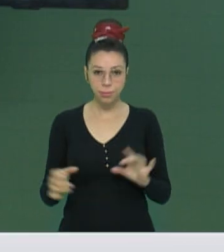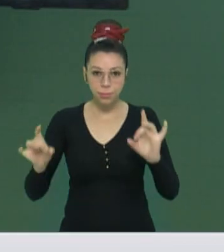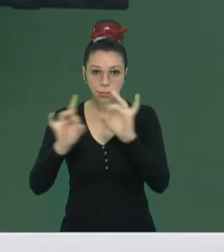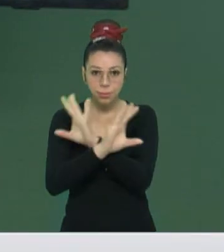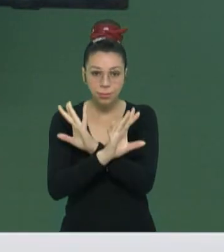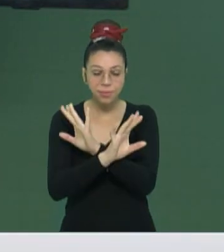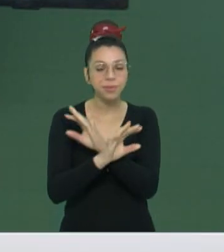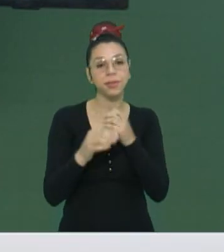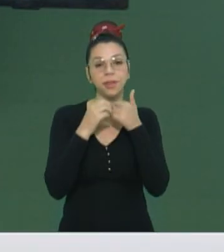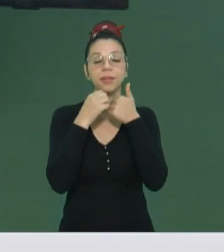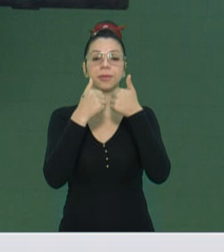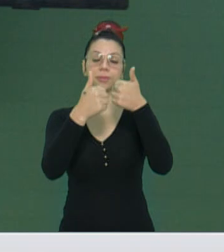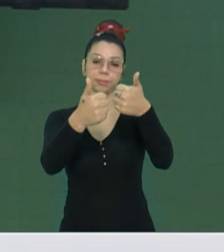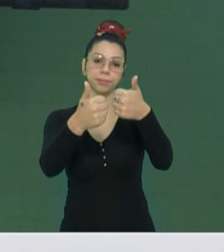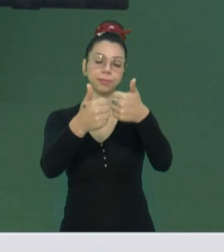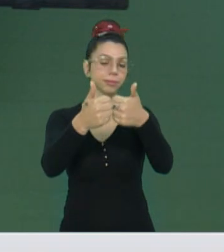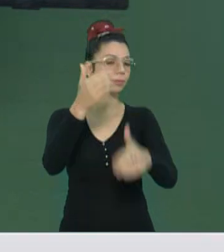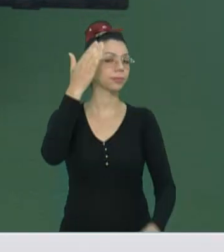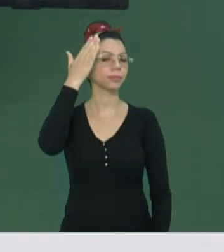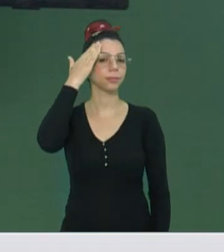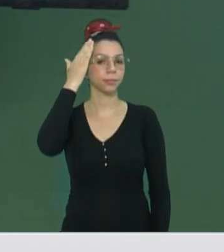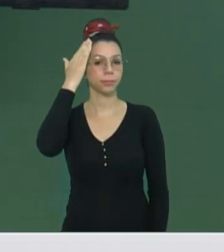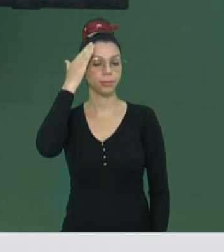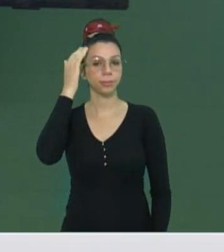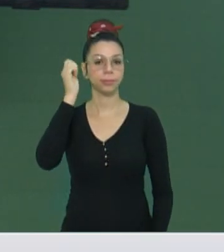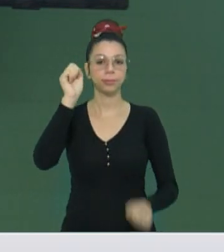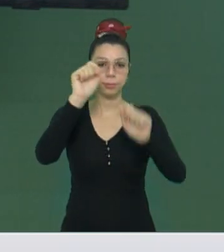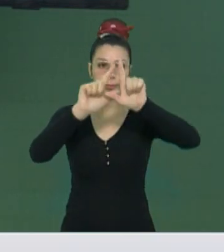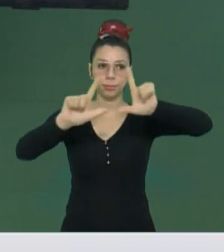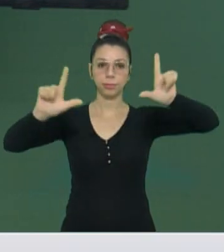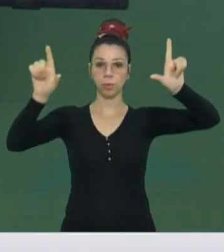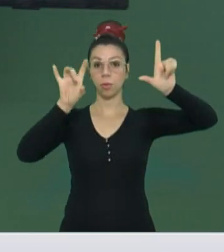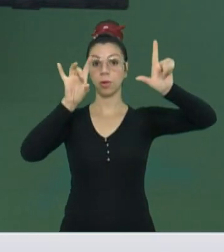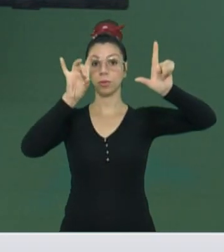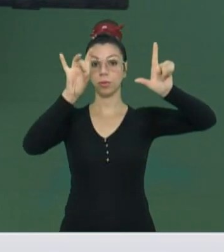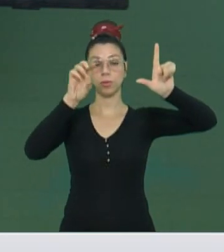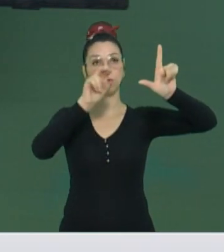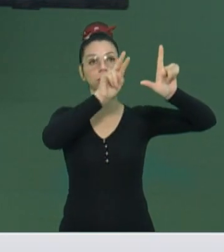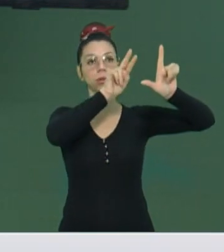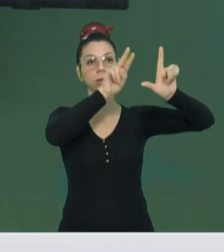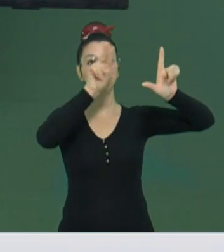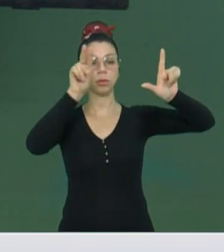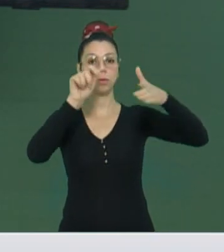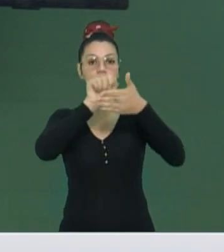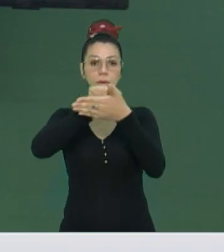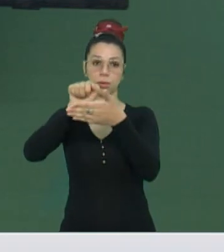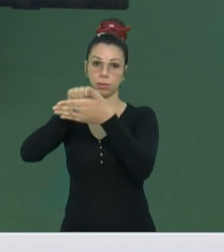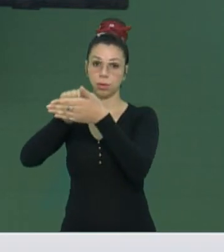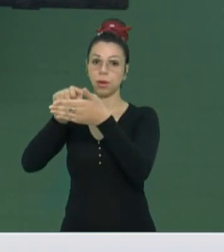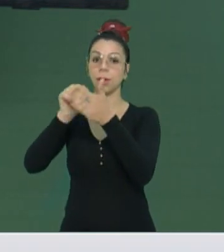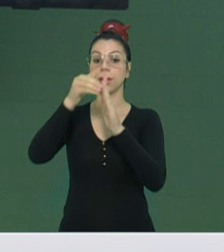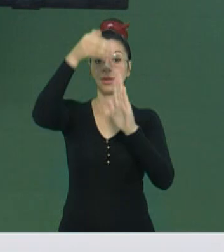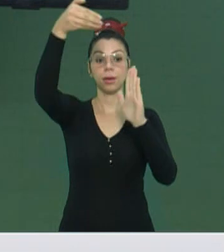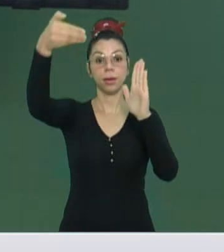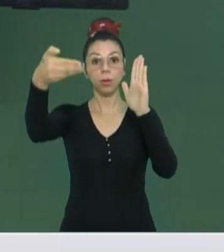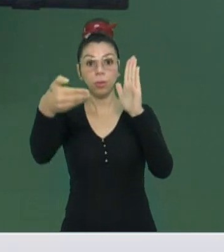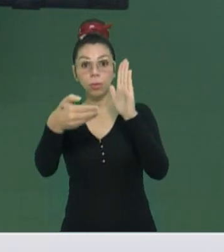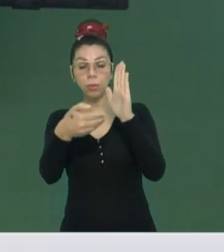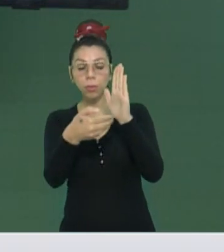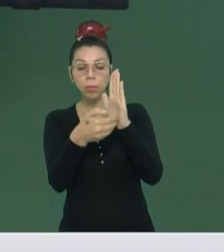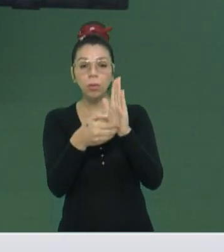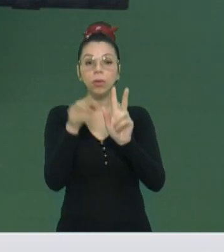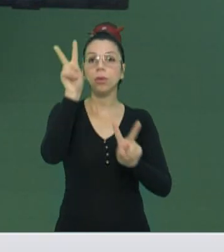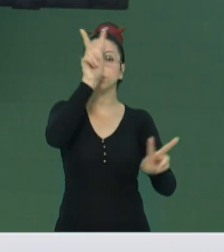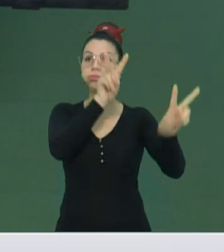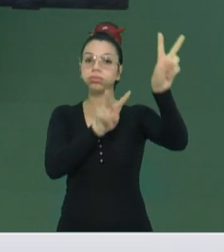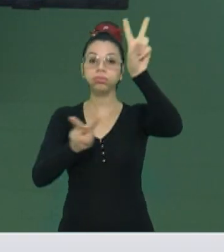Terminou? Boa! Você sabe que charge não é só o que está escrito, não, né? Charge é toda essa linguagem visual